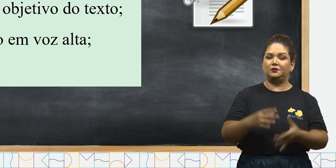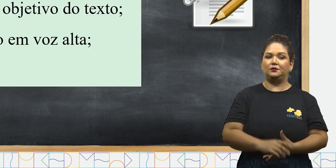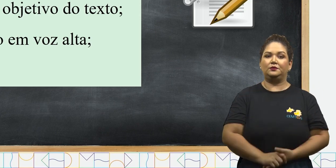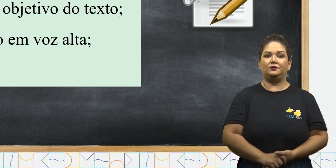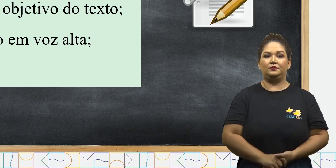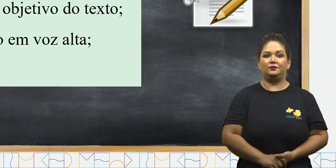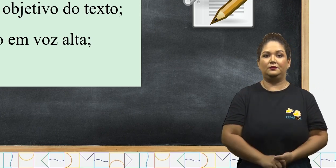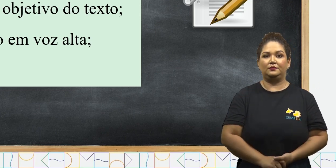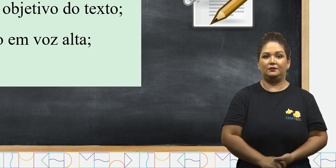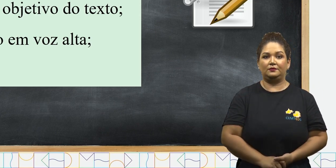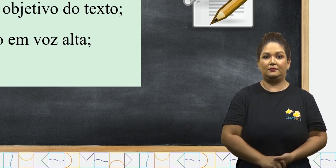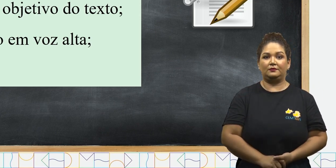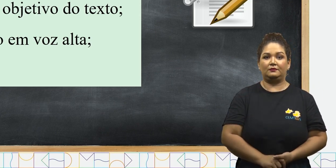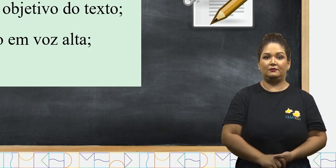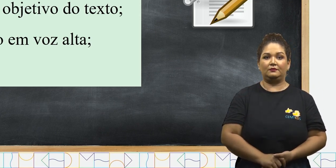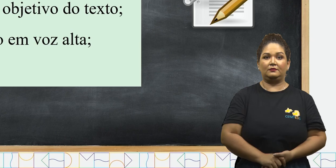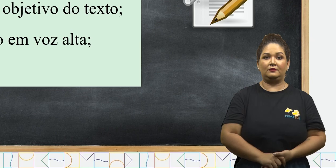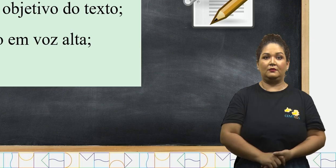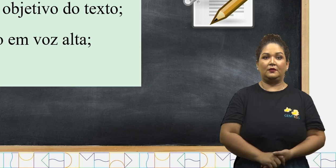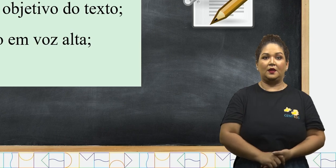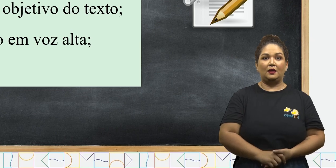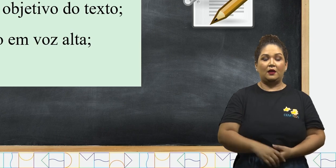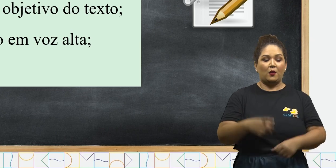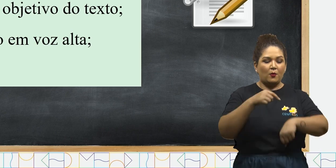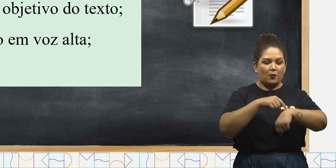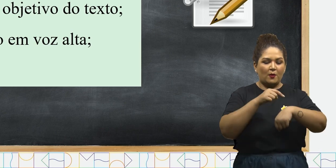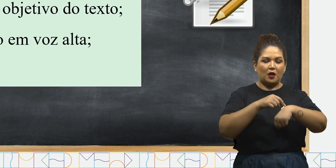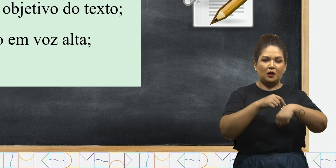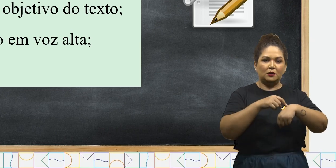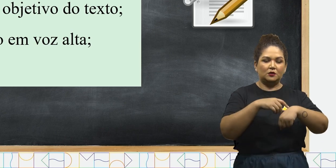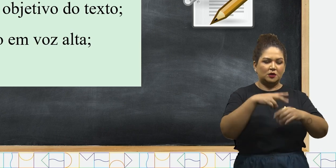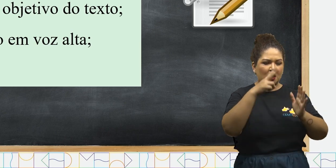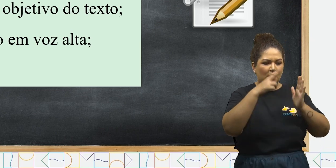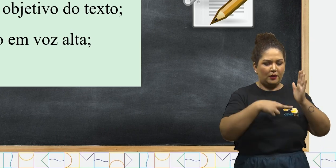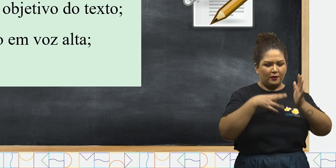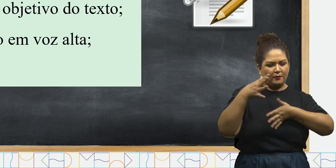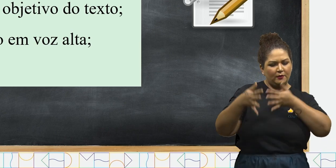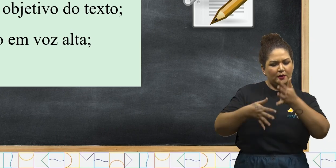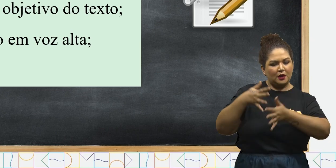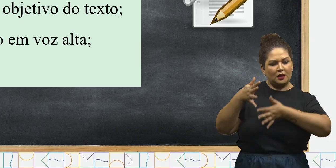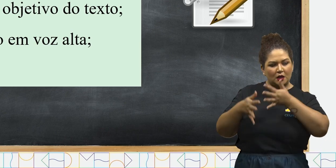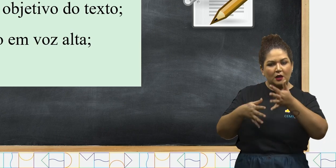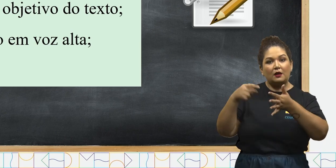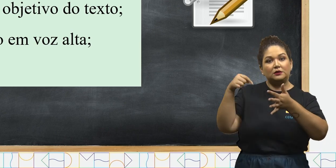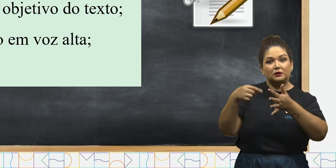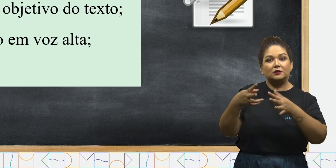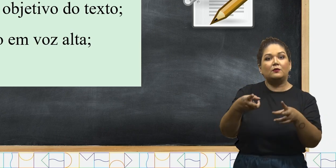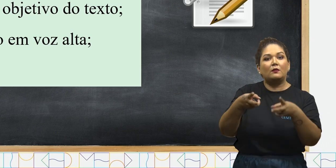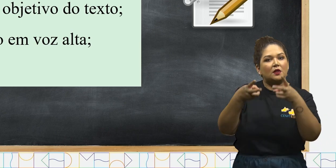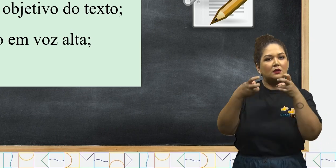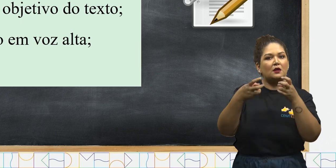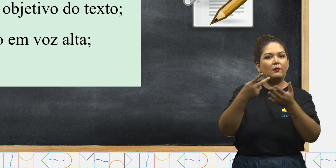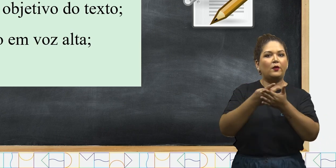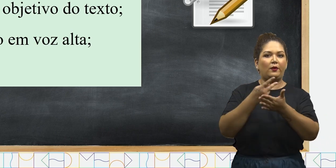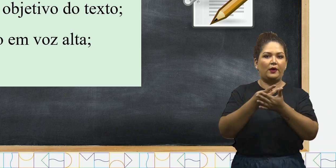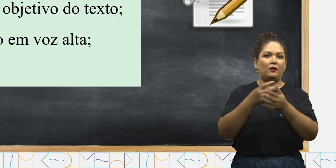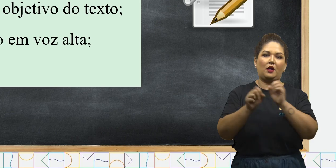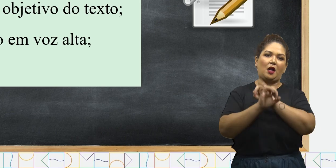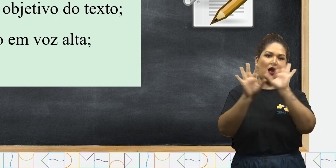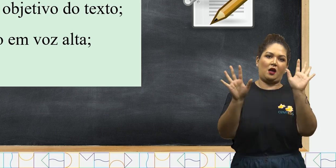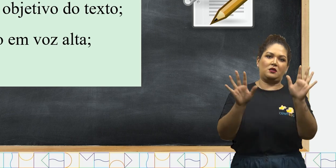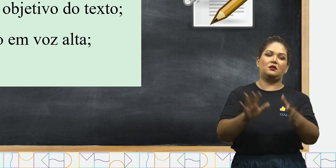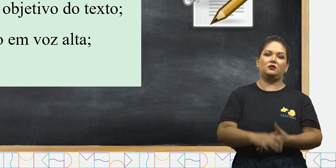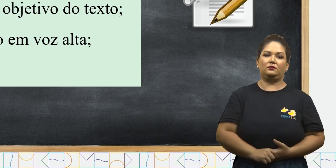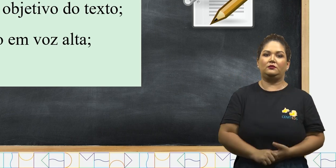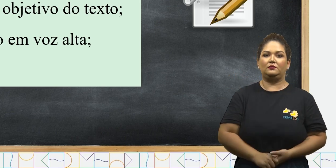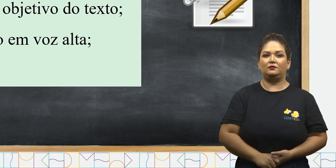você, aluno. Afinal, através da sua leitura em voz alta, você consegue perceber o seu erro de maneira muito